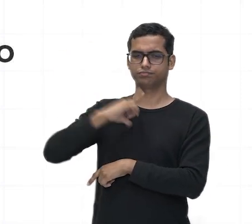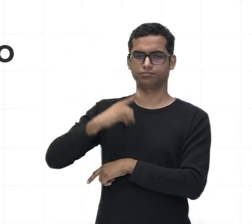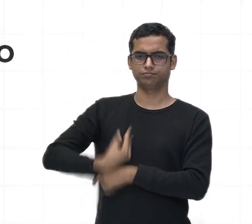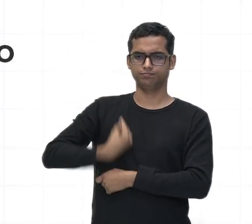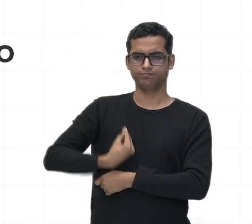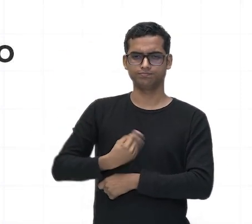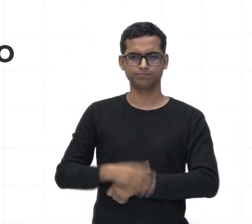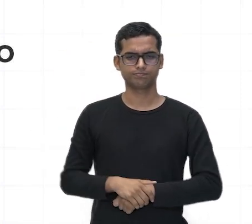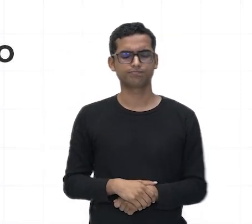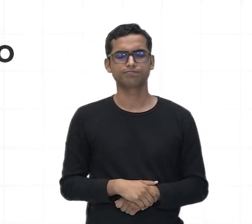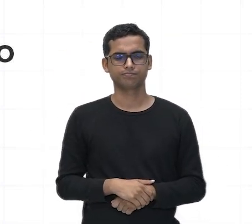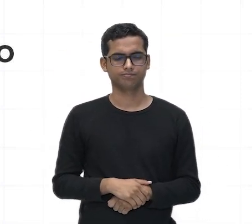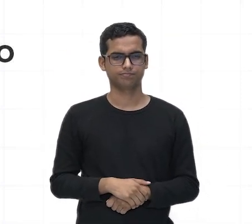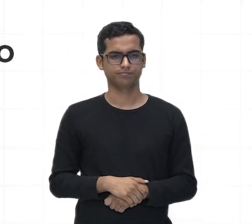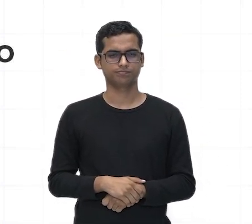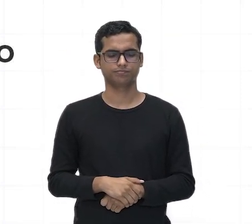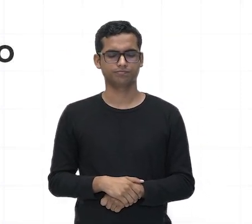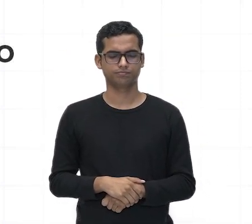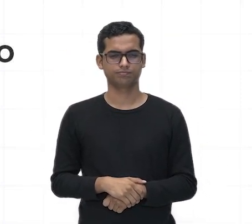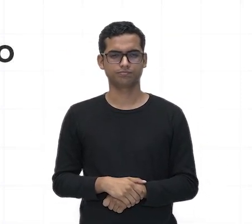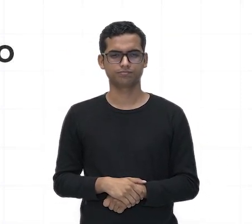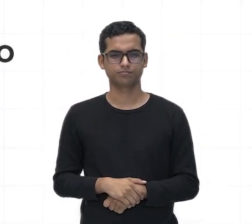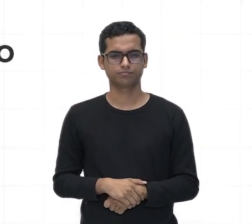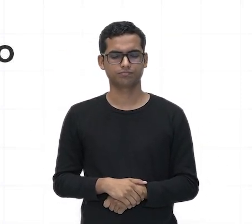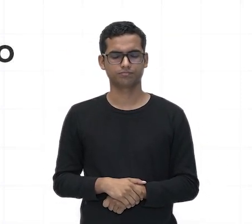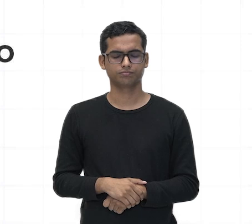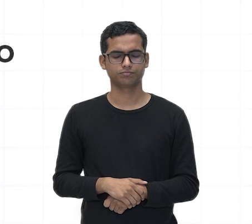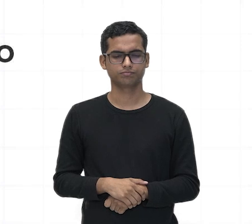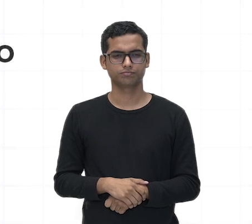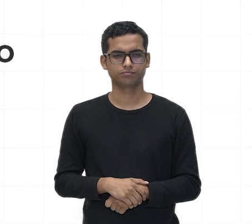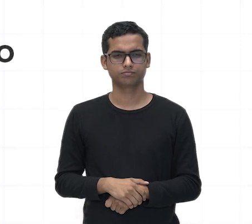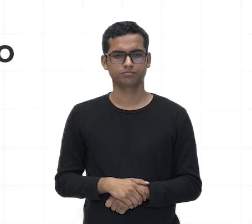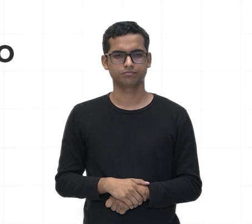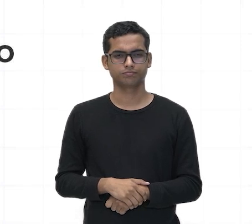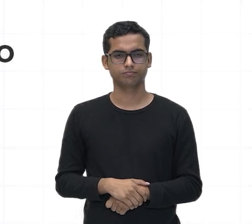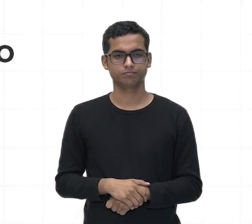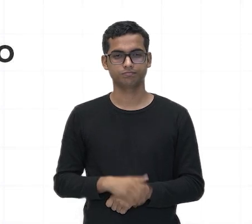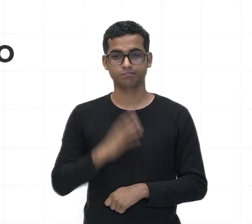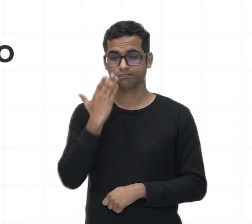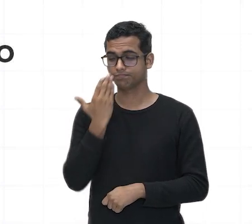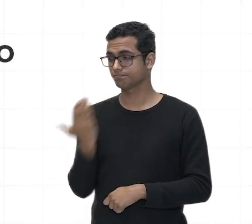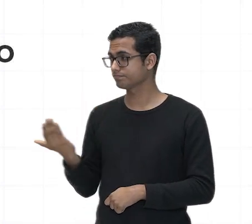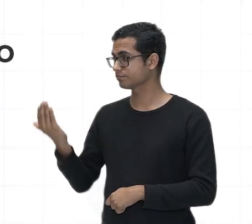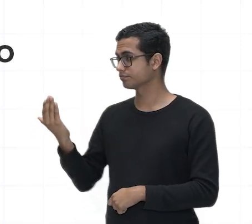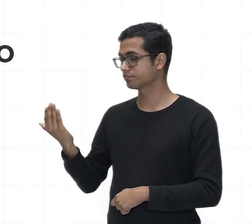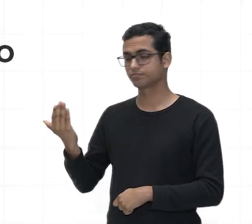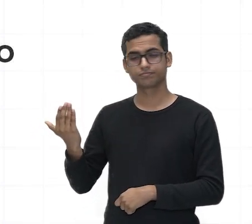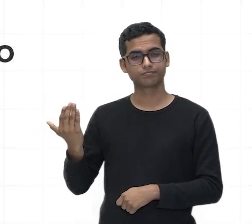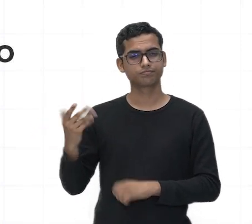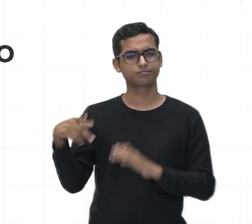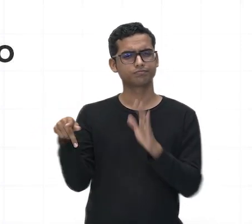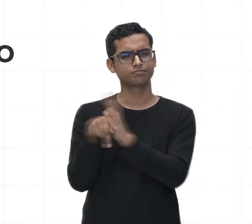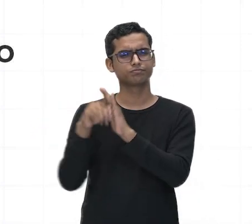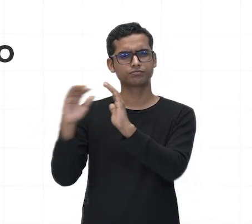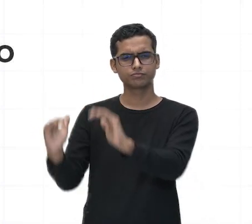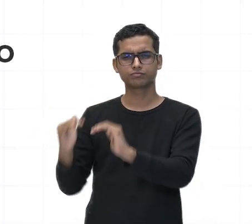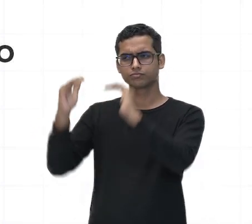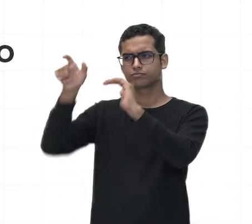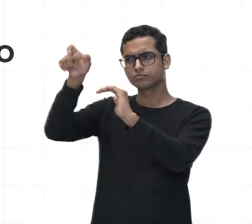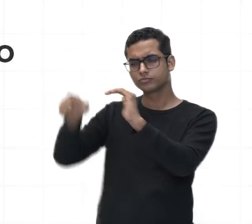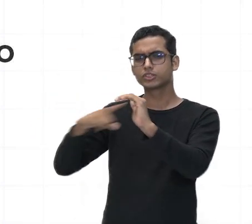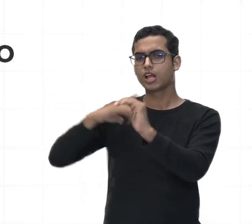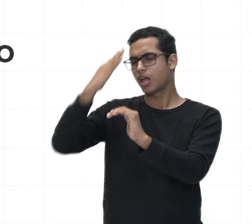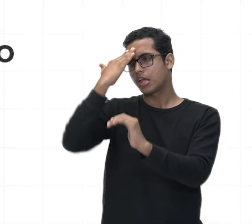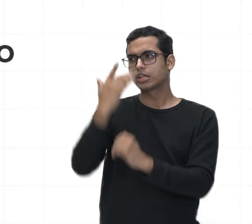A transcendência, ela é a capacidade e o desejo de romper limites, de